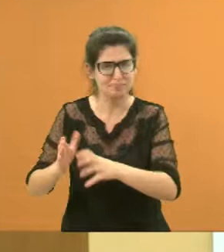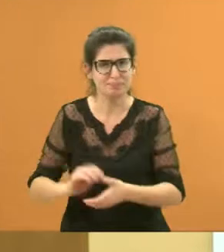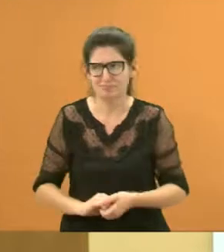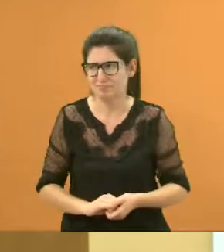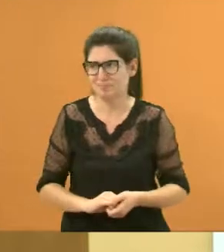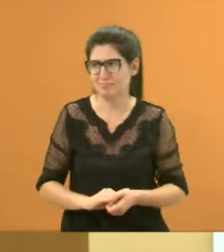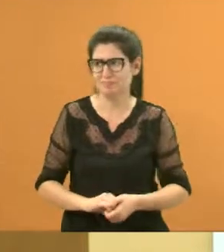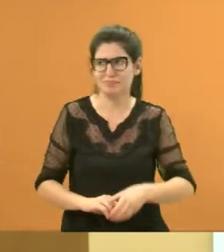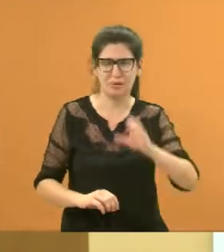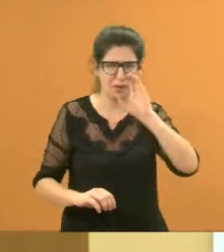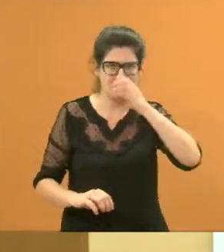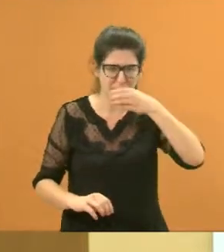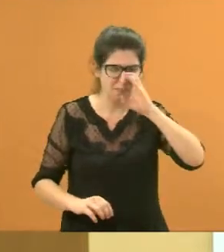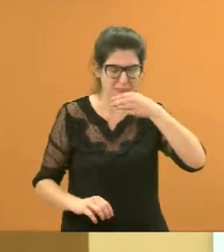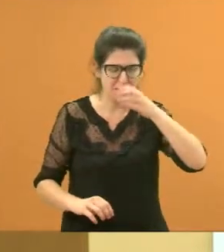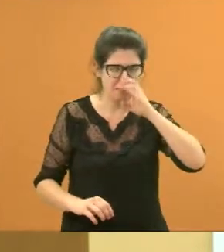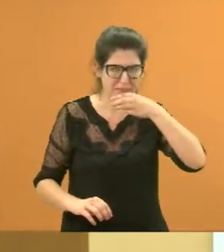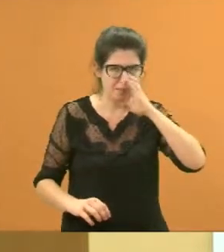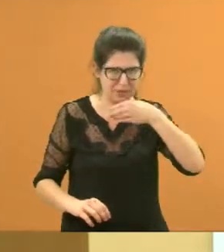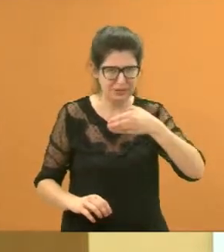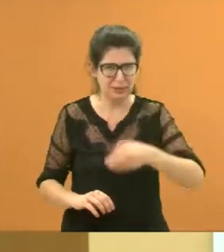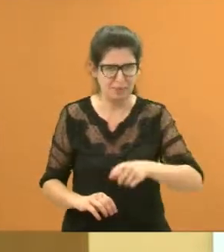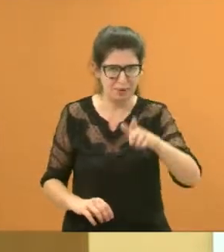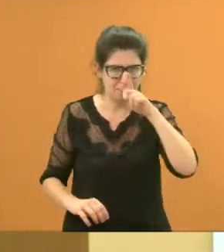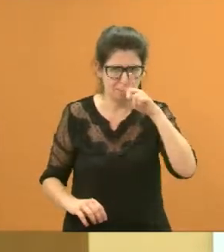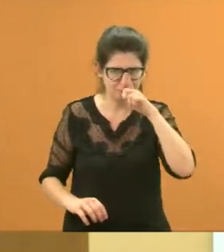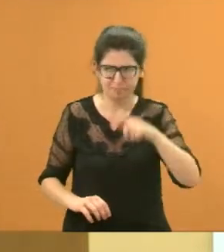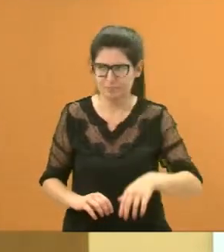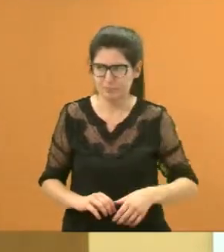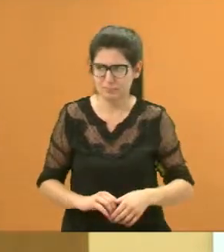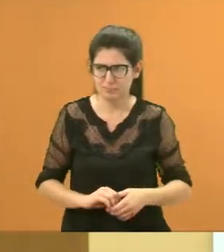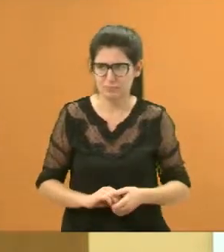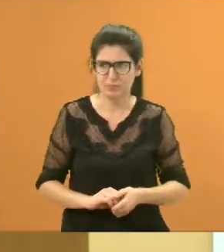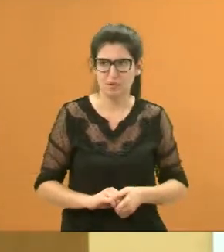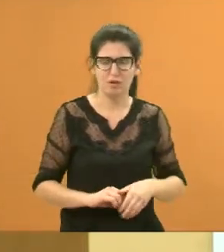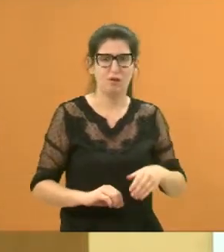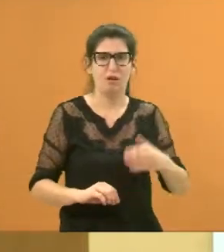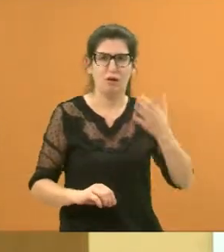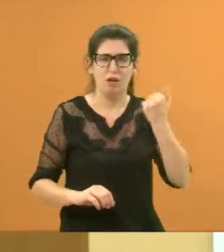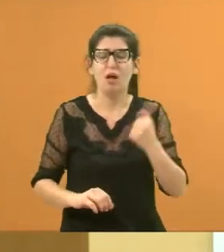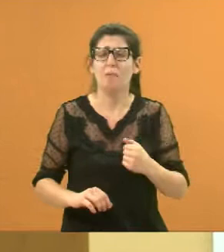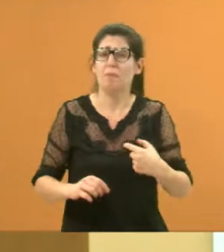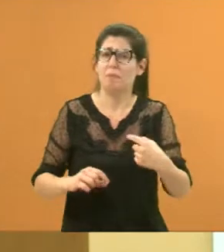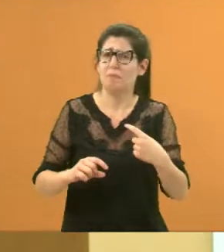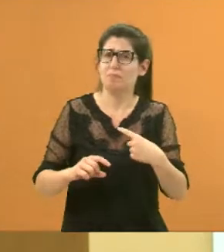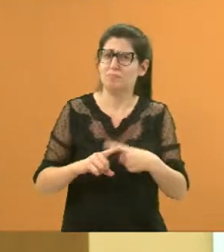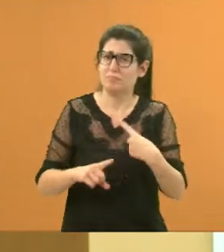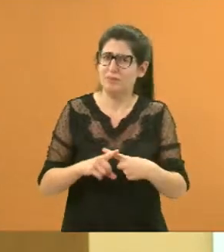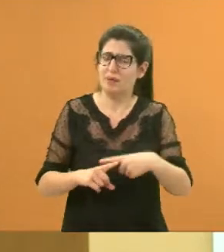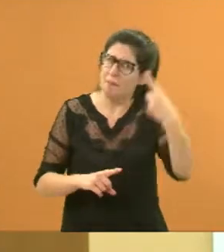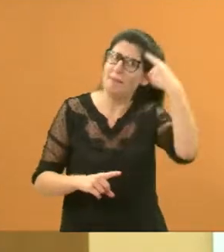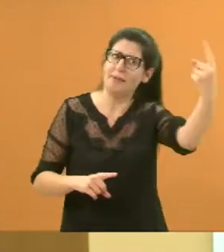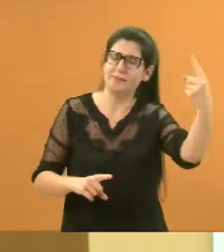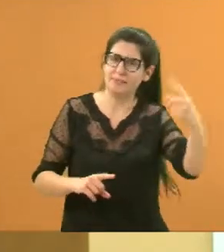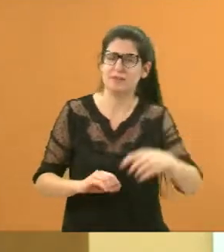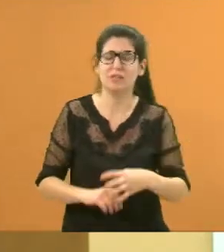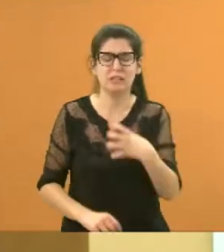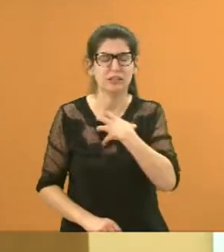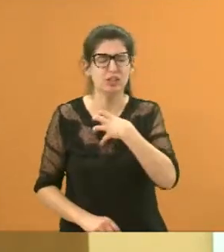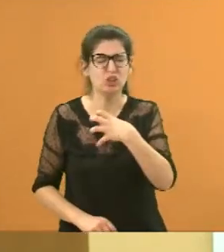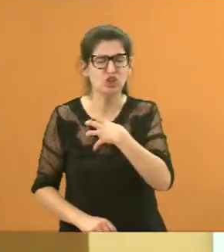acaba dando risada, mas eu falei, Marcelo, eu não gosto disso, porque eu já senti na pele esse drama de